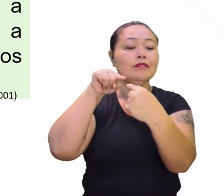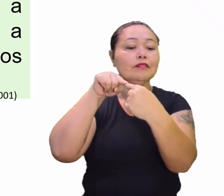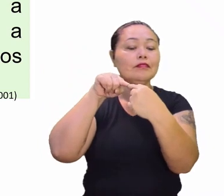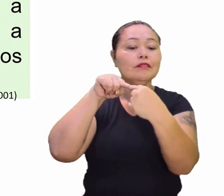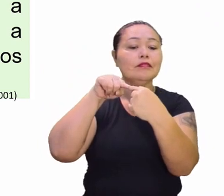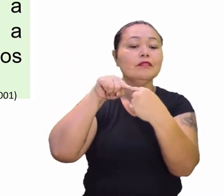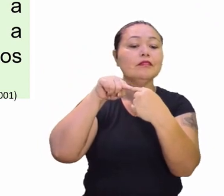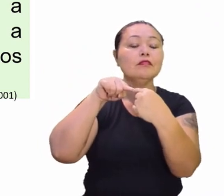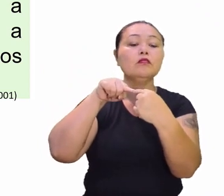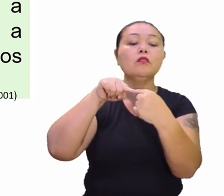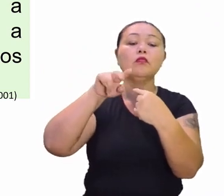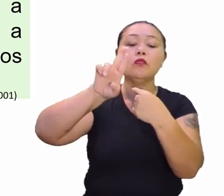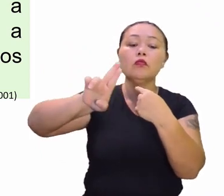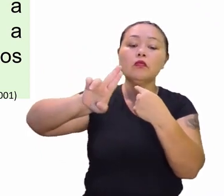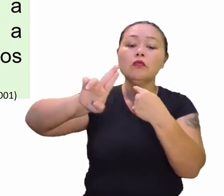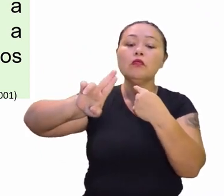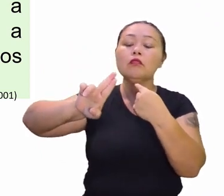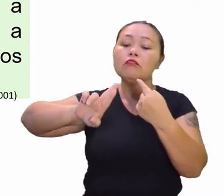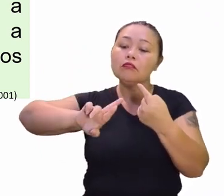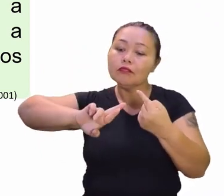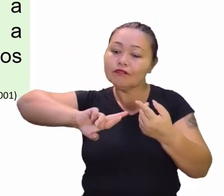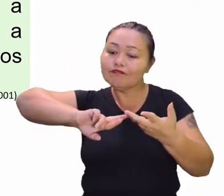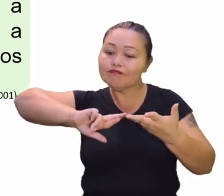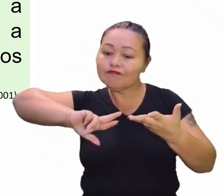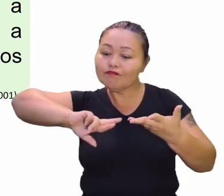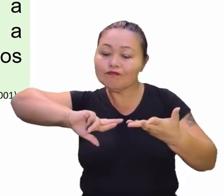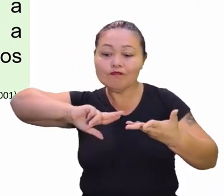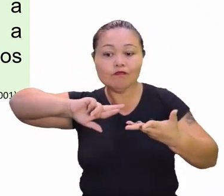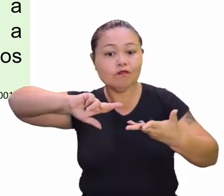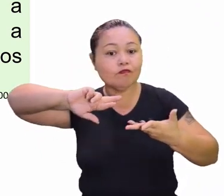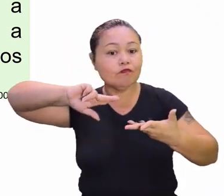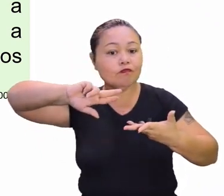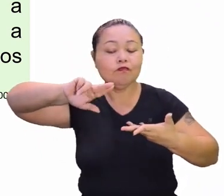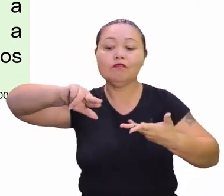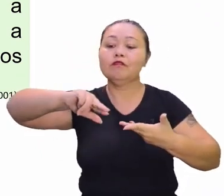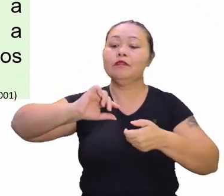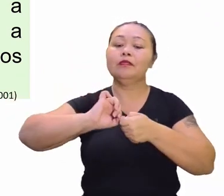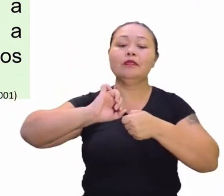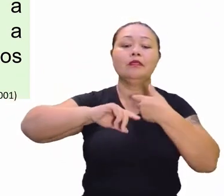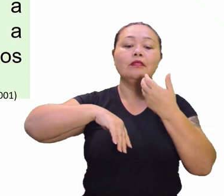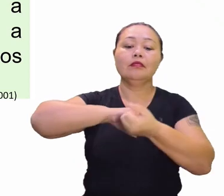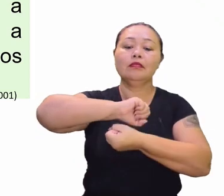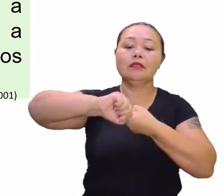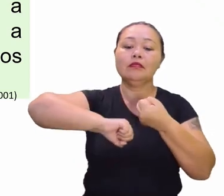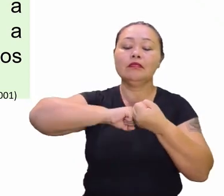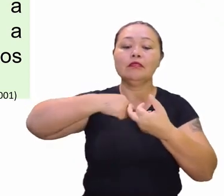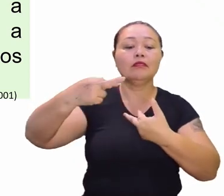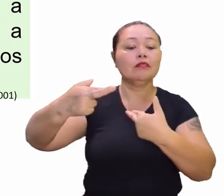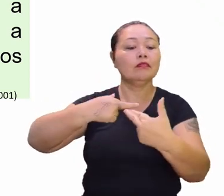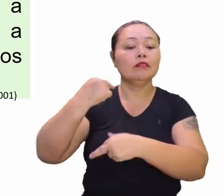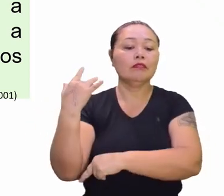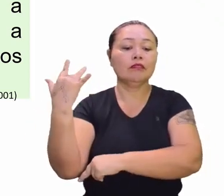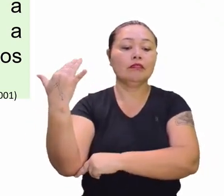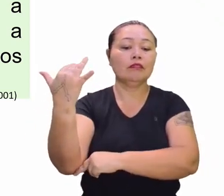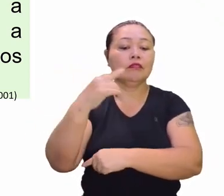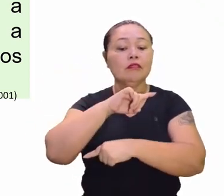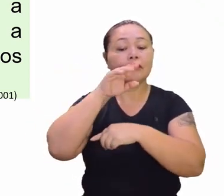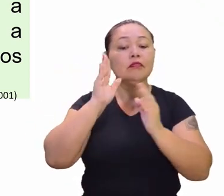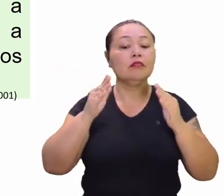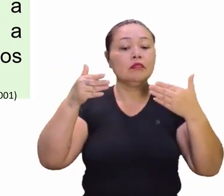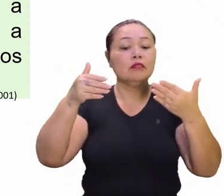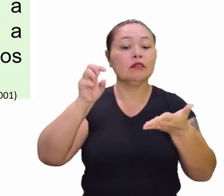objetivo básico o uso múltiplo, também sustentável, dos recursos florestais,